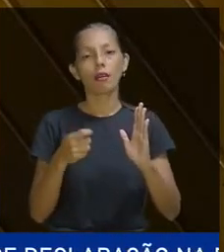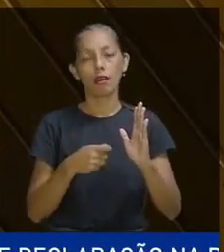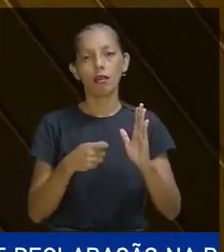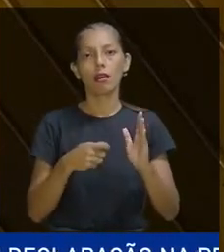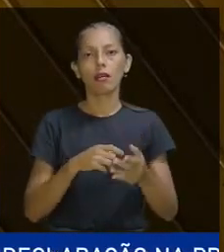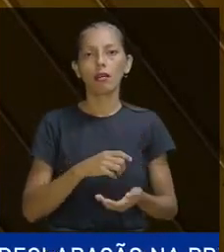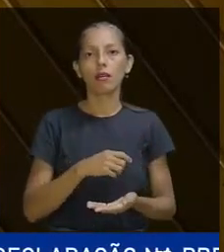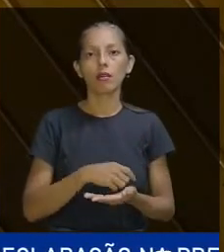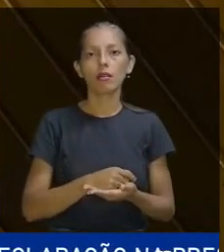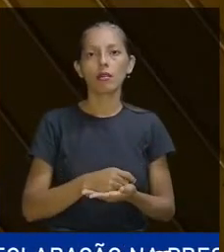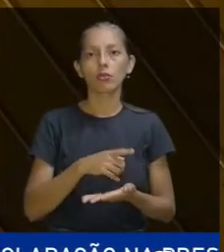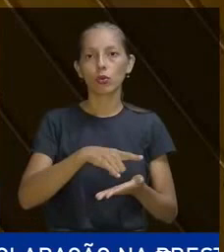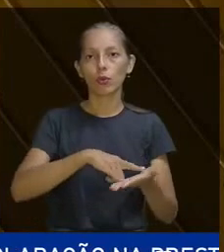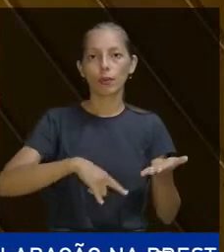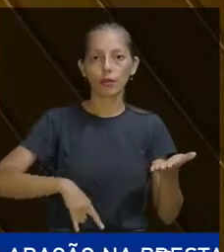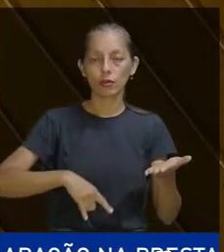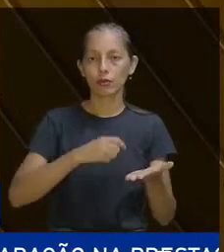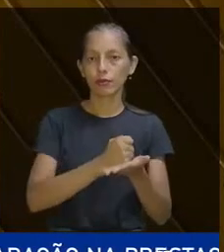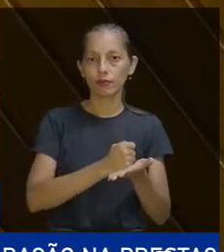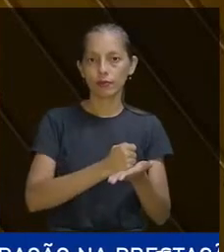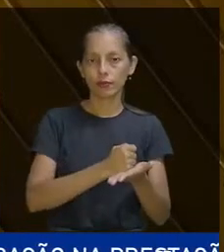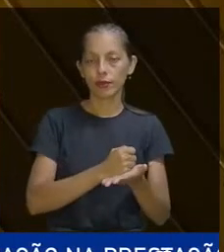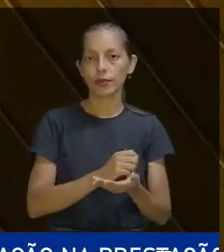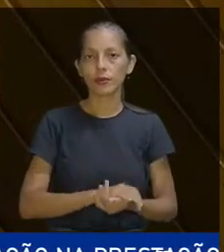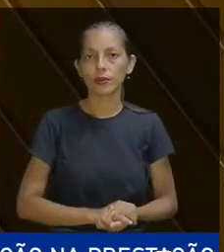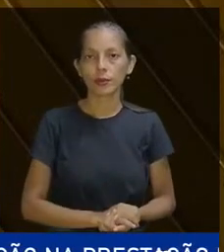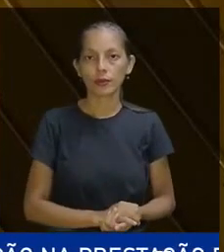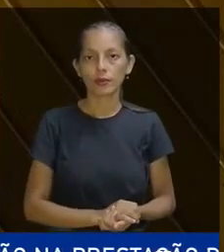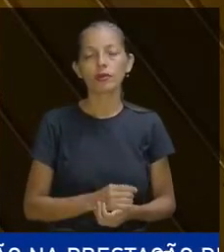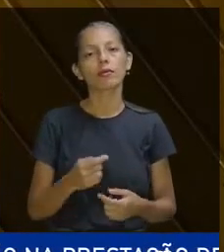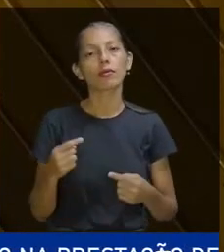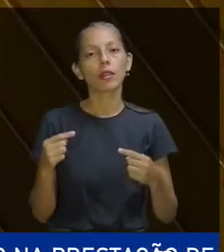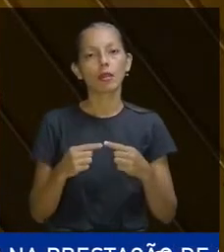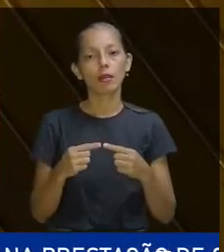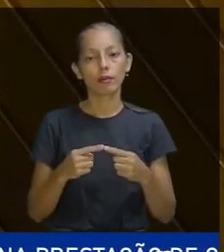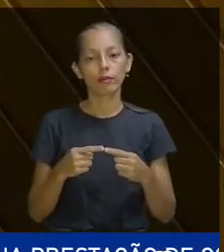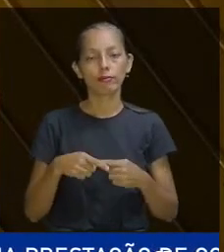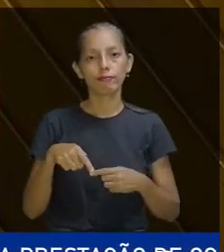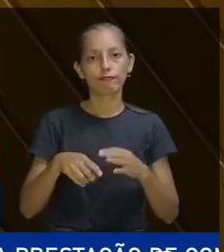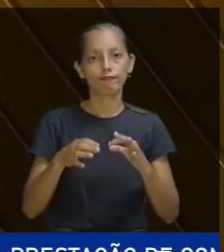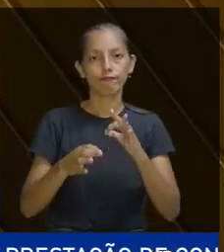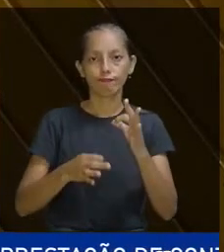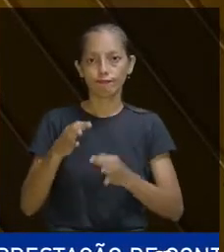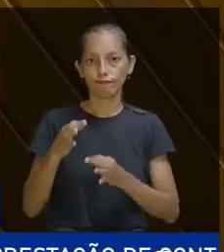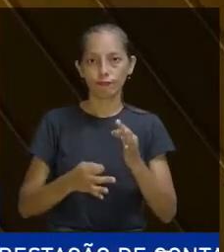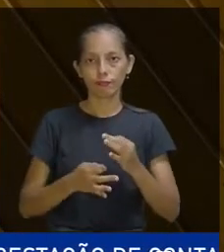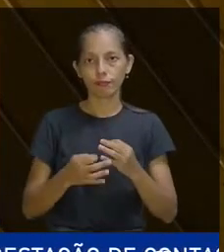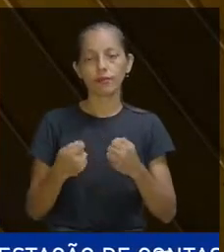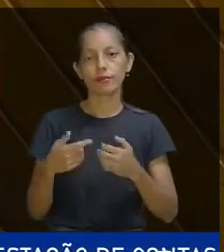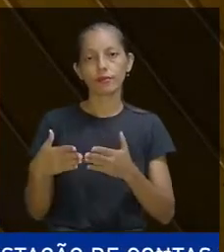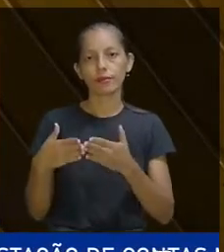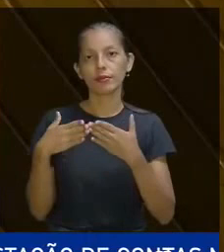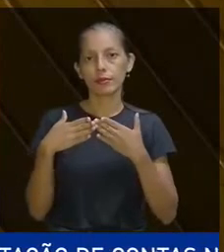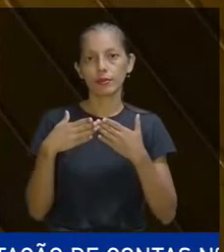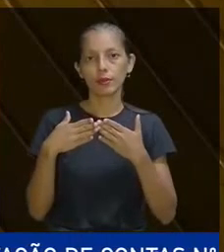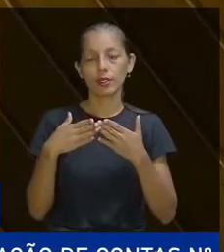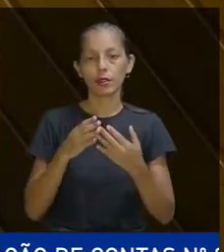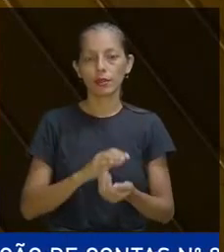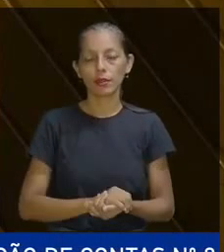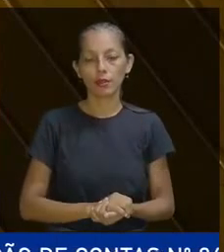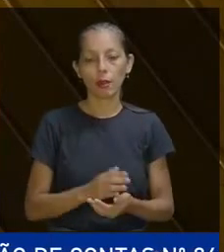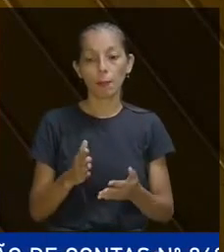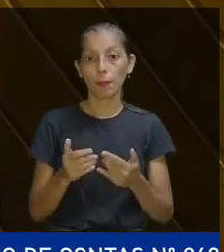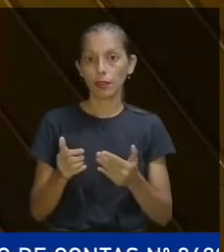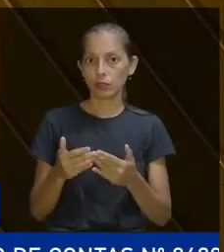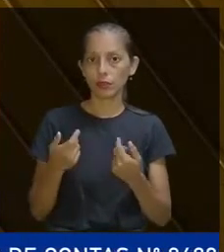fiscal, e fica a critério do judiciário, dependendo do caso concreto, solicitar maiores